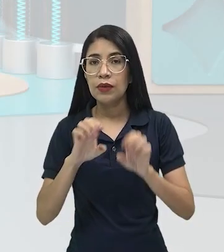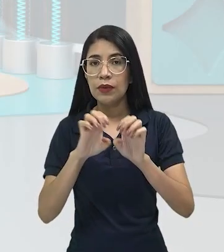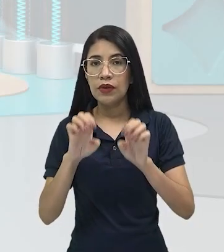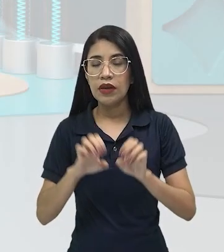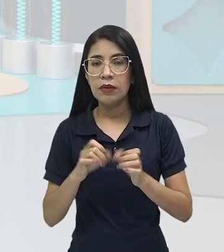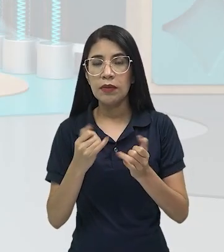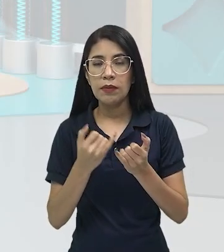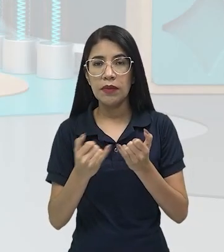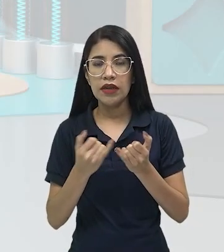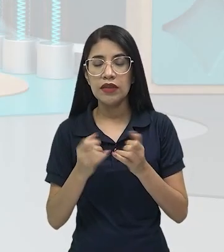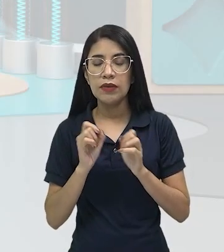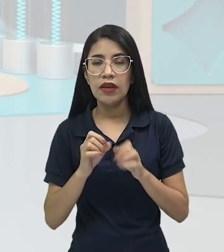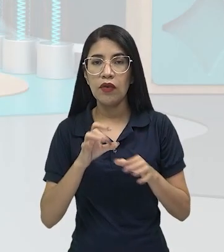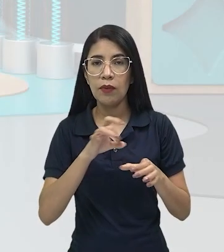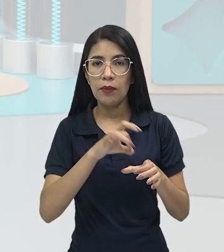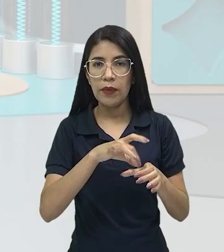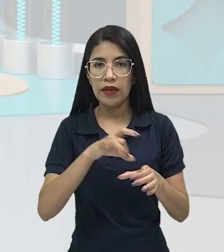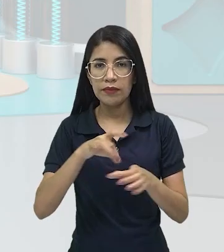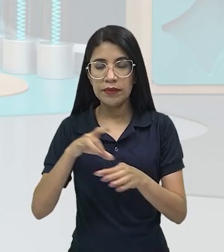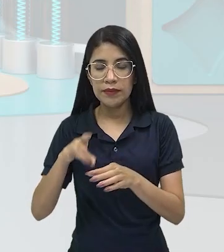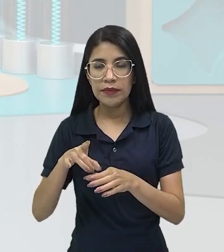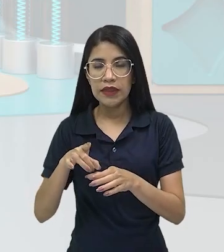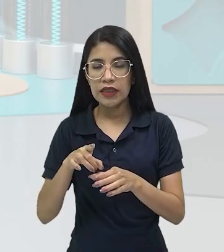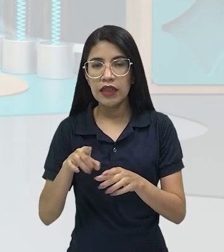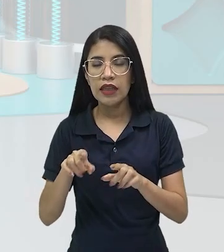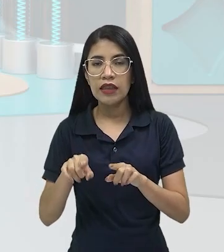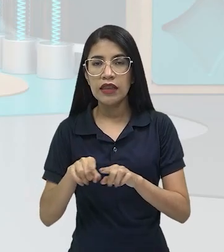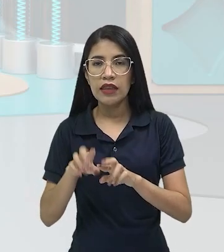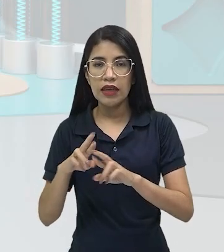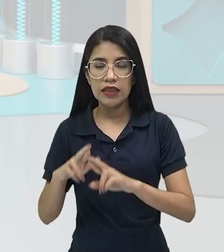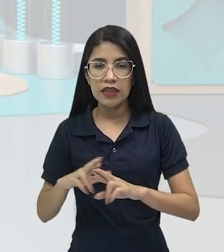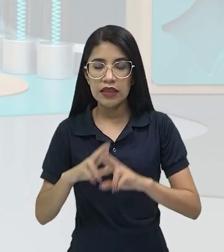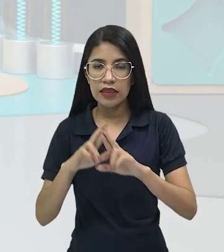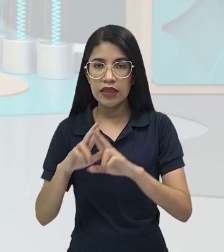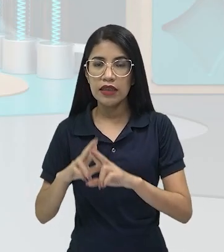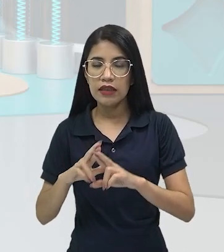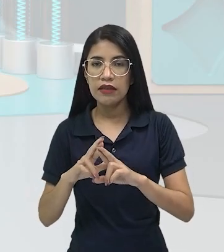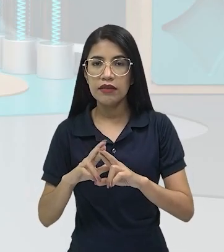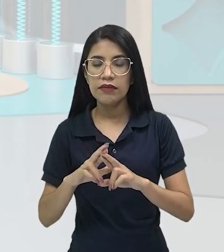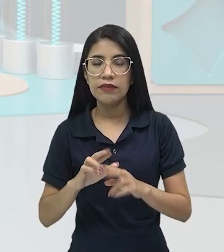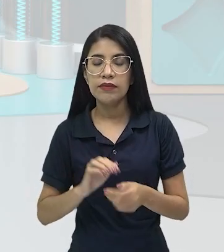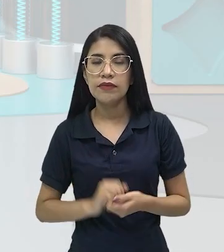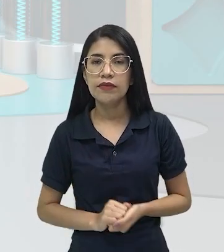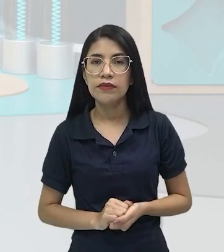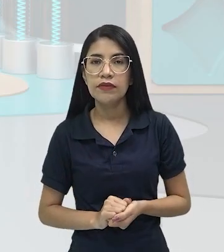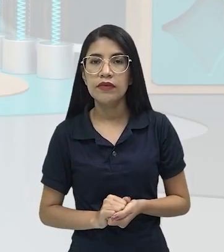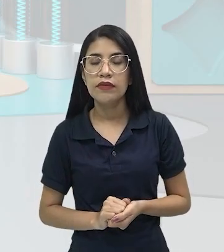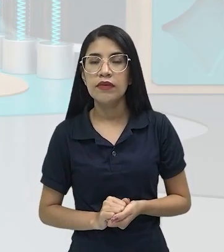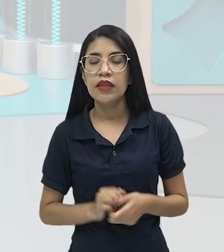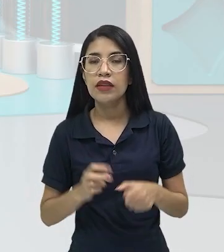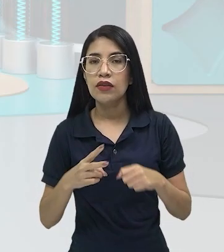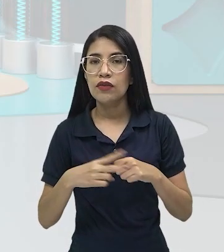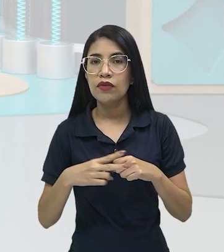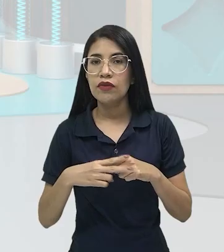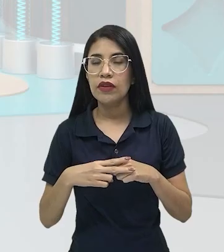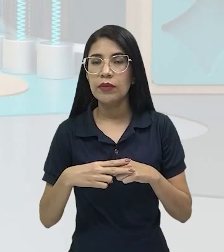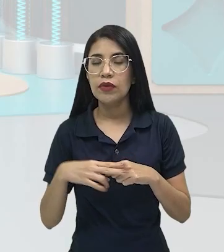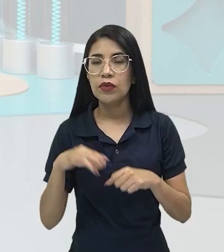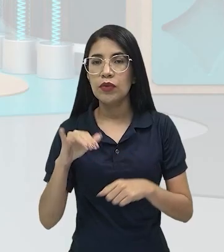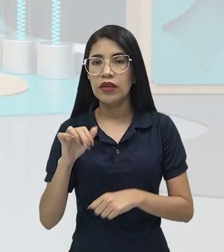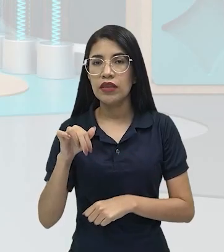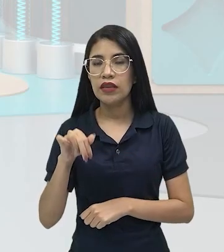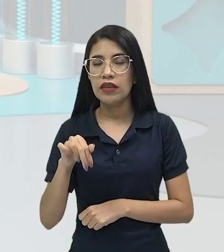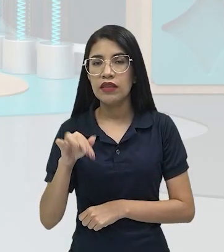aquele viu sobre plantar, com o que a gente viu sobre plantar, reciclar. Esses verbos no infinitivo, como ações, é